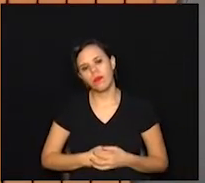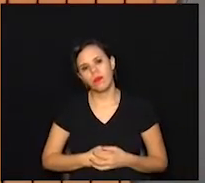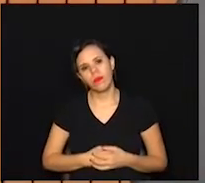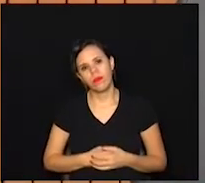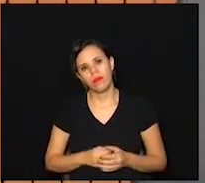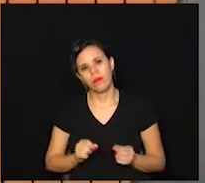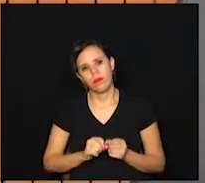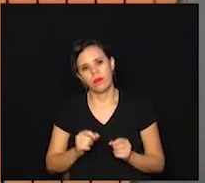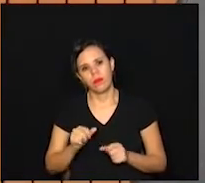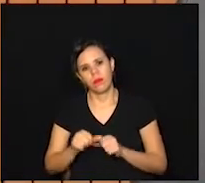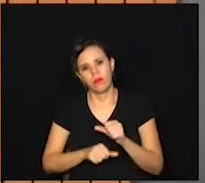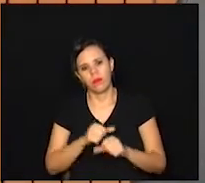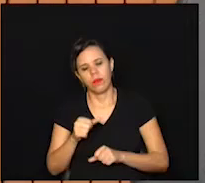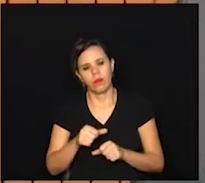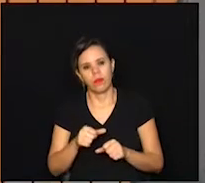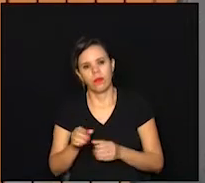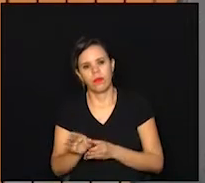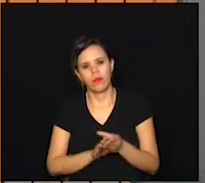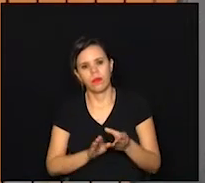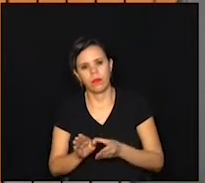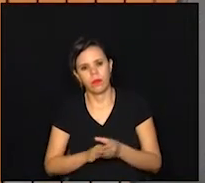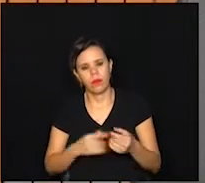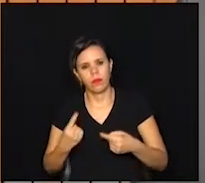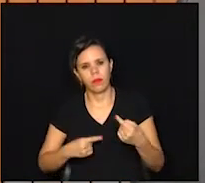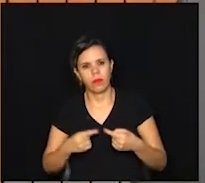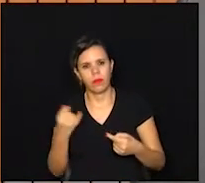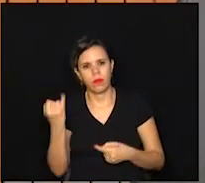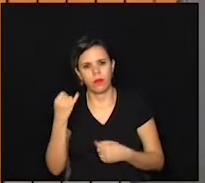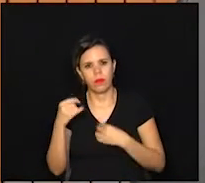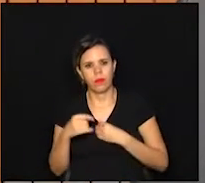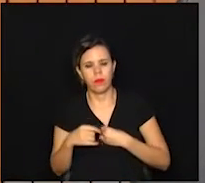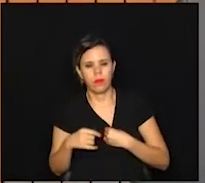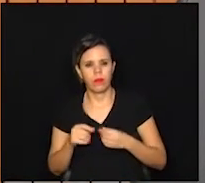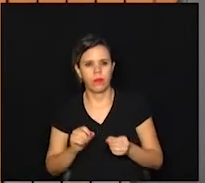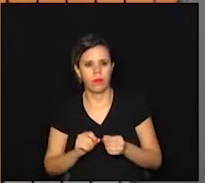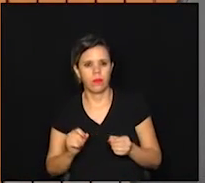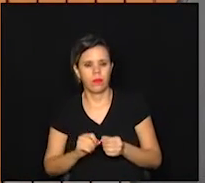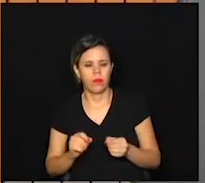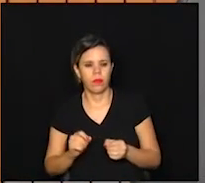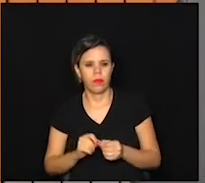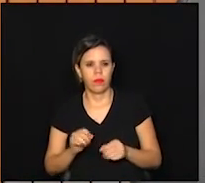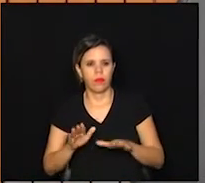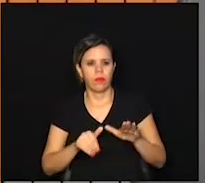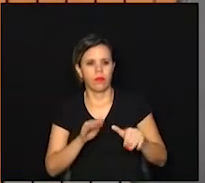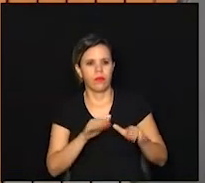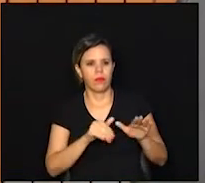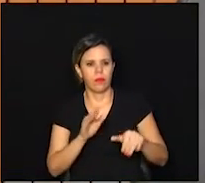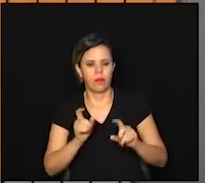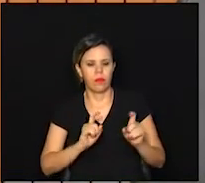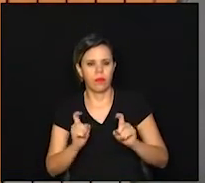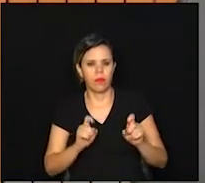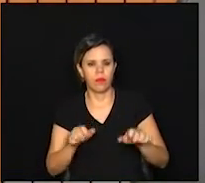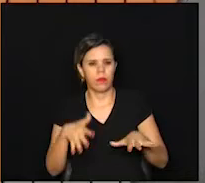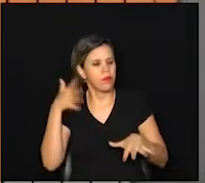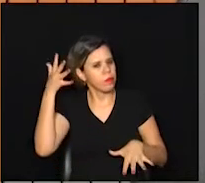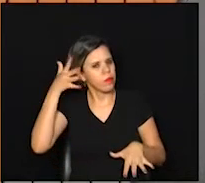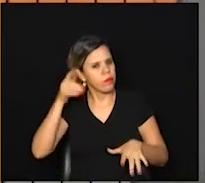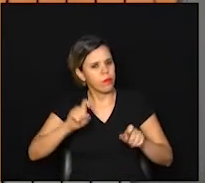fazer a renovação do conselho, acho que é um debate importantíssimo que a gente pode fazer, a convocatória da conferência,